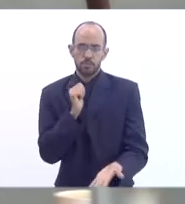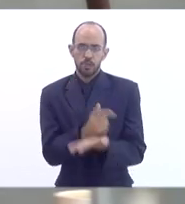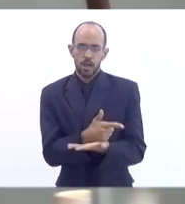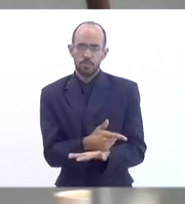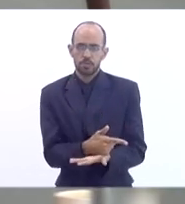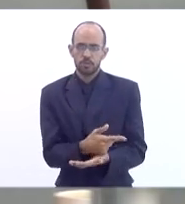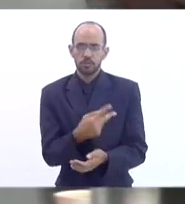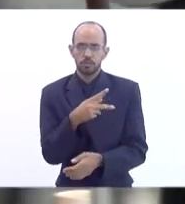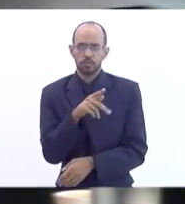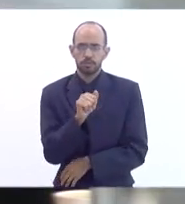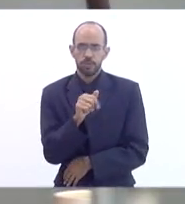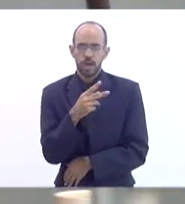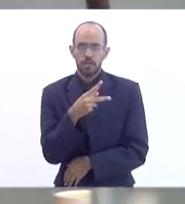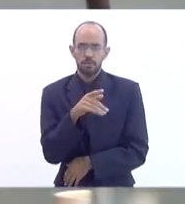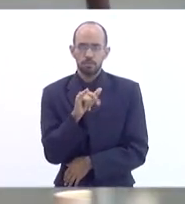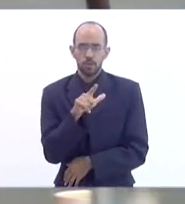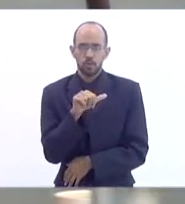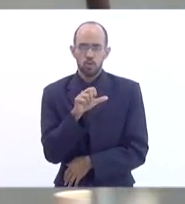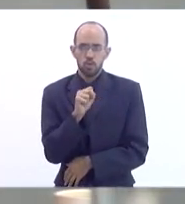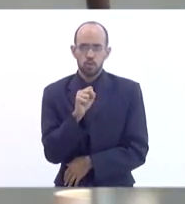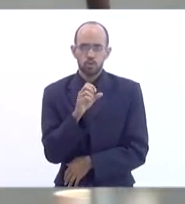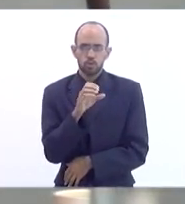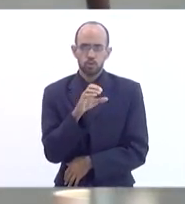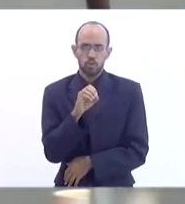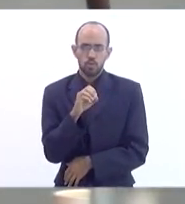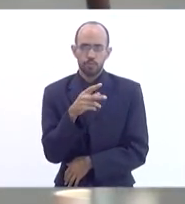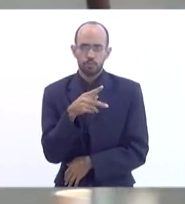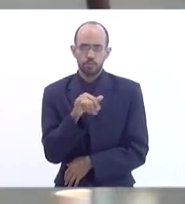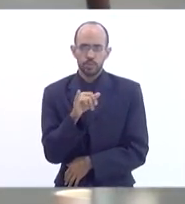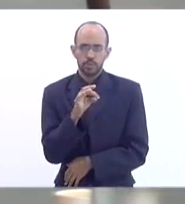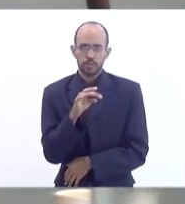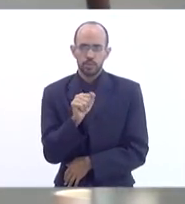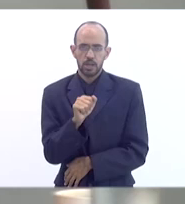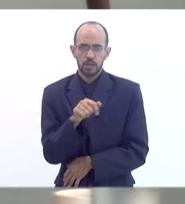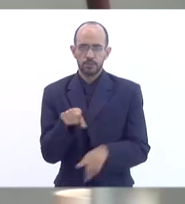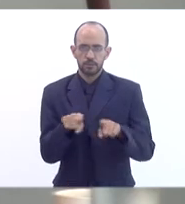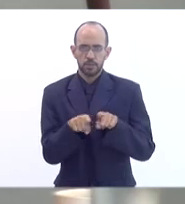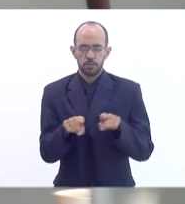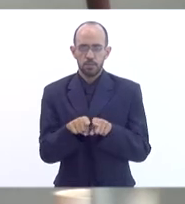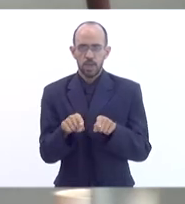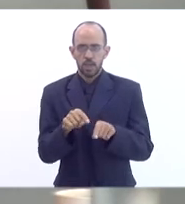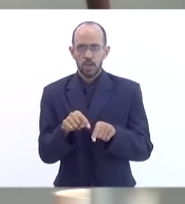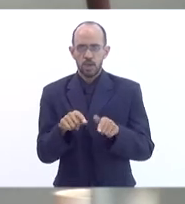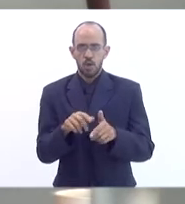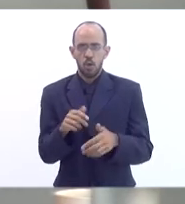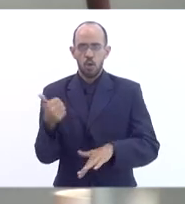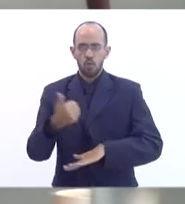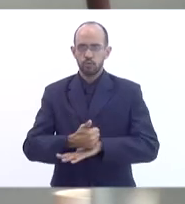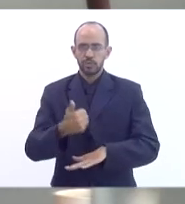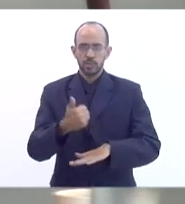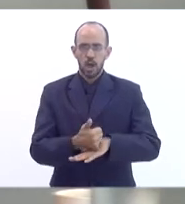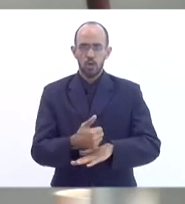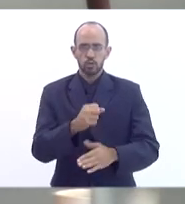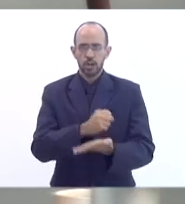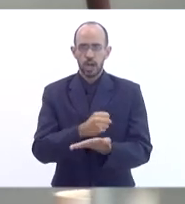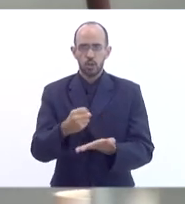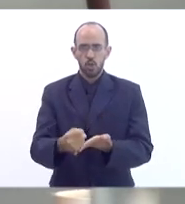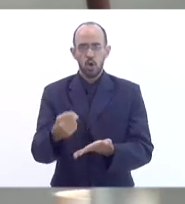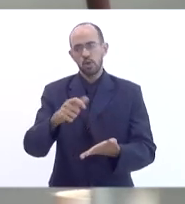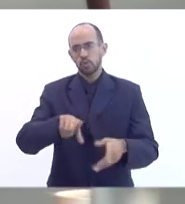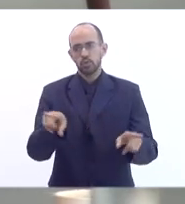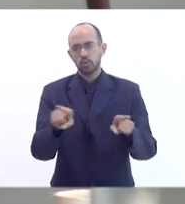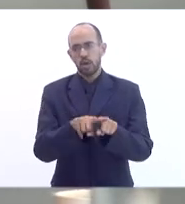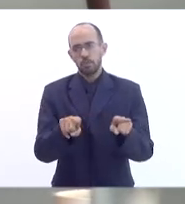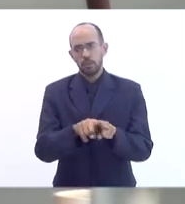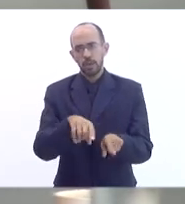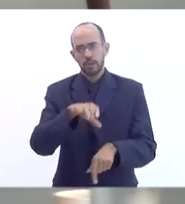papiloscopistas da Polícia Civil perito papiloscopista da Polícia Civil de oficial de cartório da Polícia Civil a própria formação da SEAP